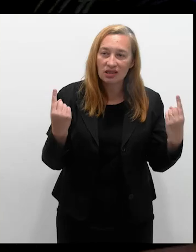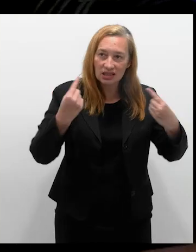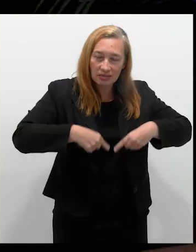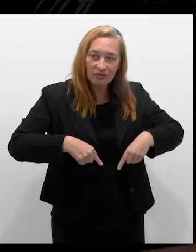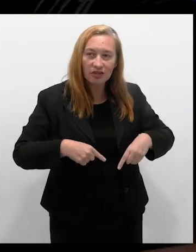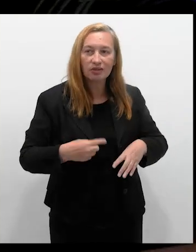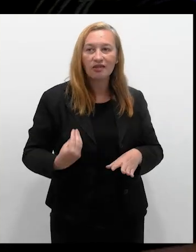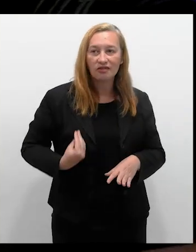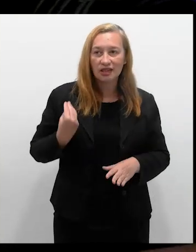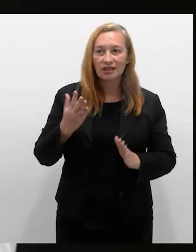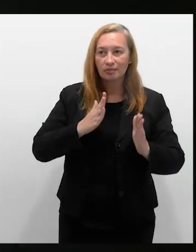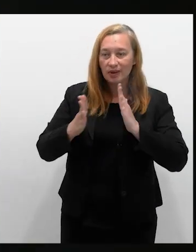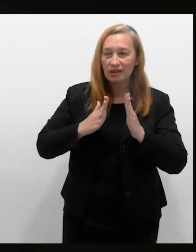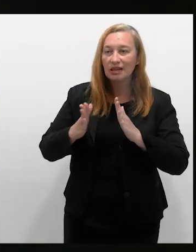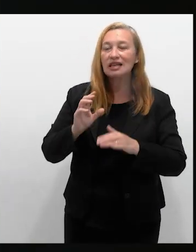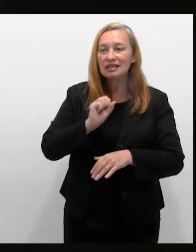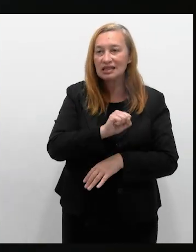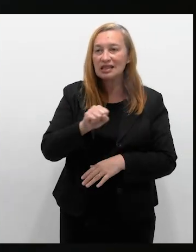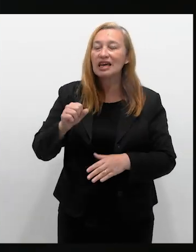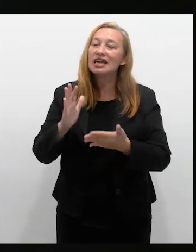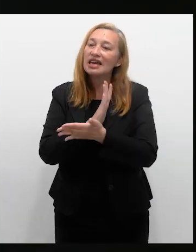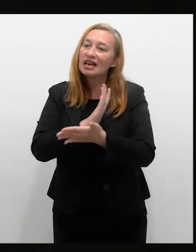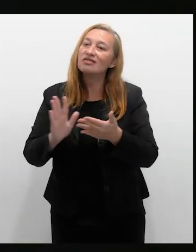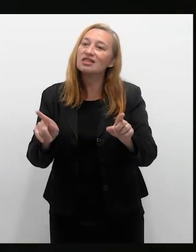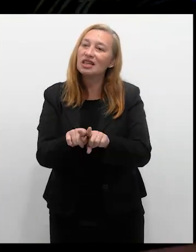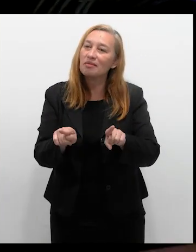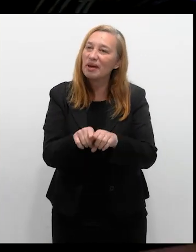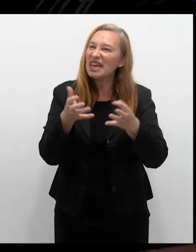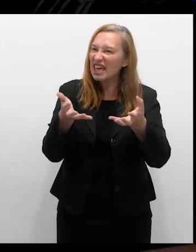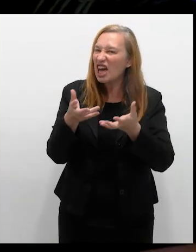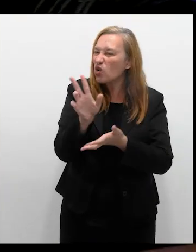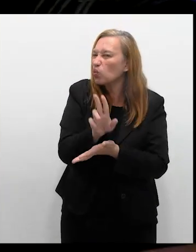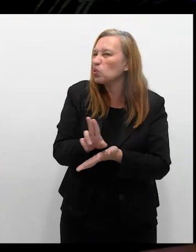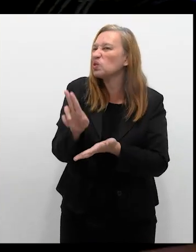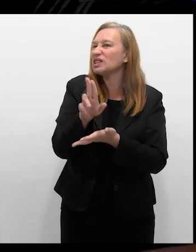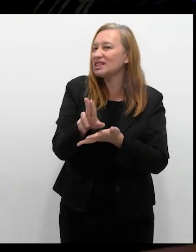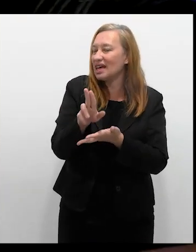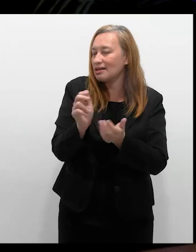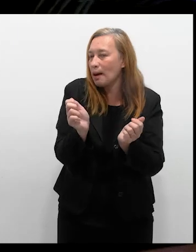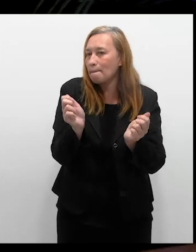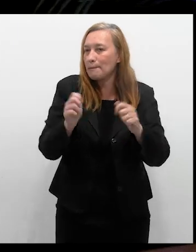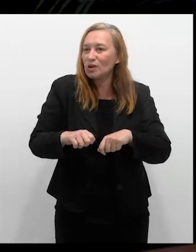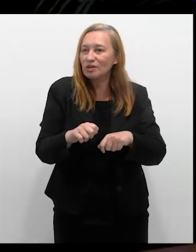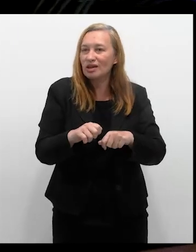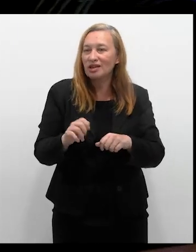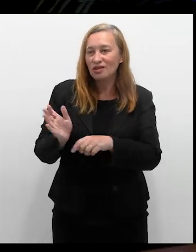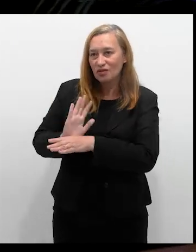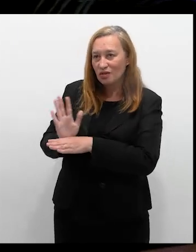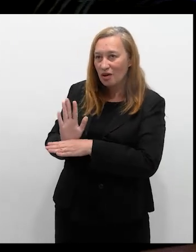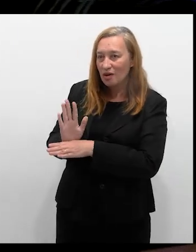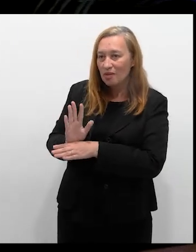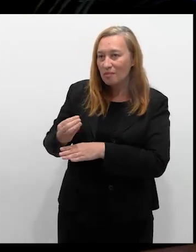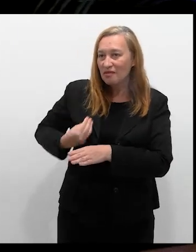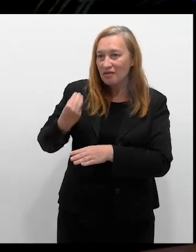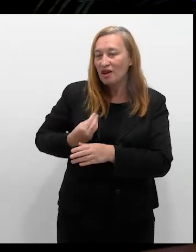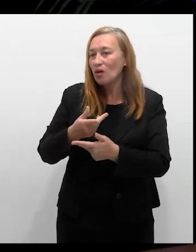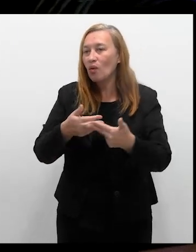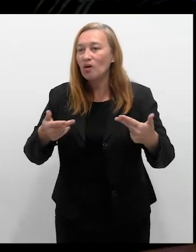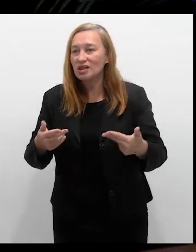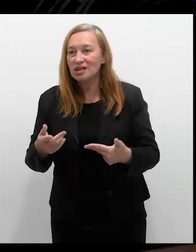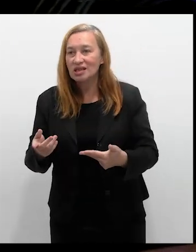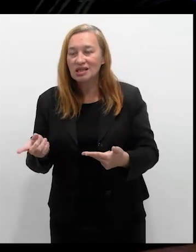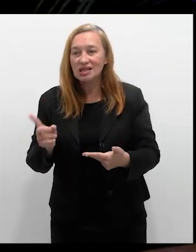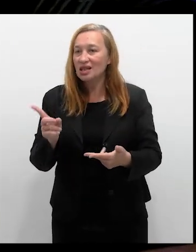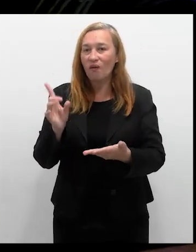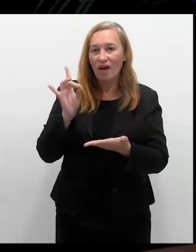da liberdade. Os desafios daquela fase da vida, sim, né? Sim. E muitas vezes eles também querem usar essa possibilidade de fazer o filme